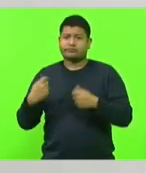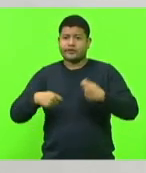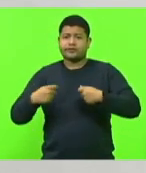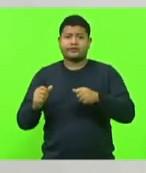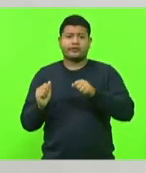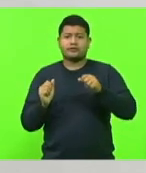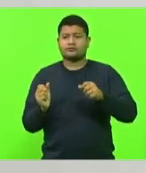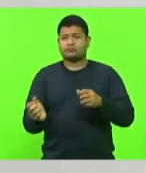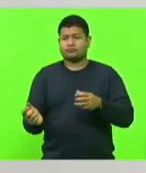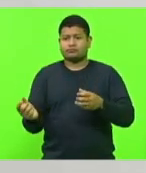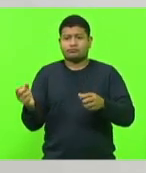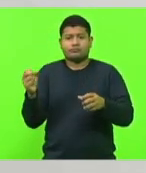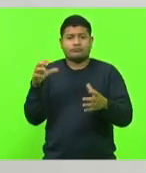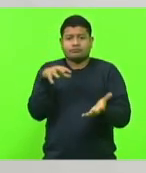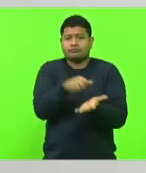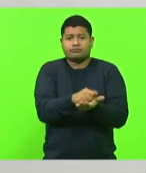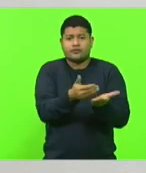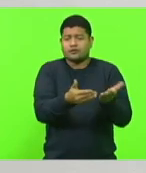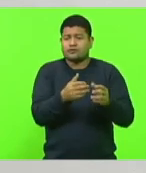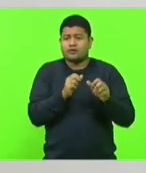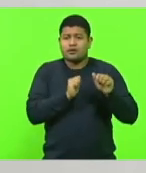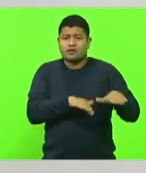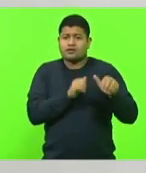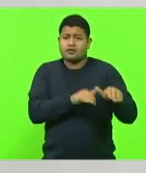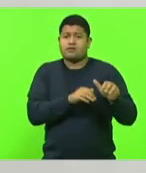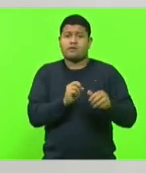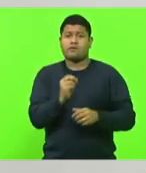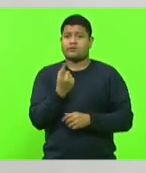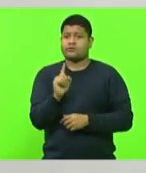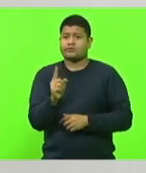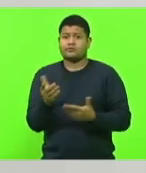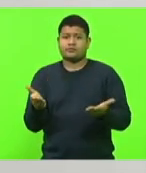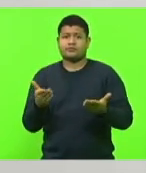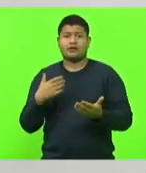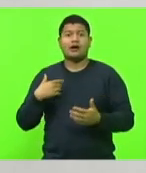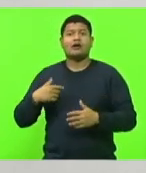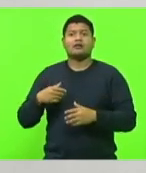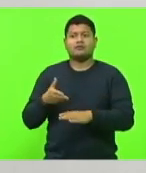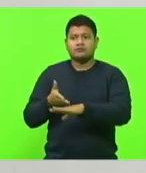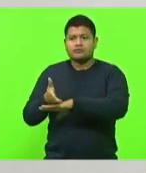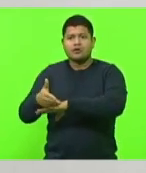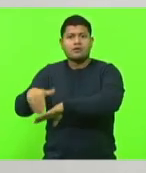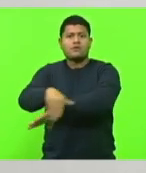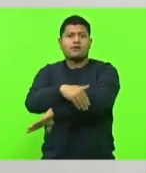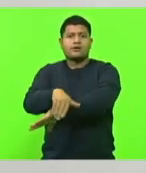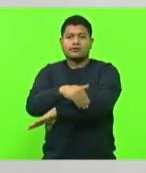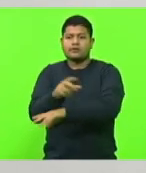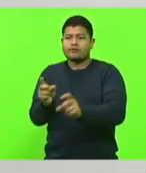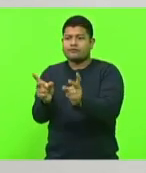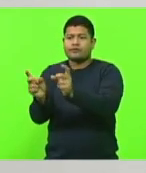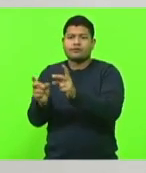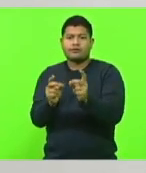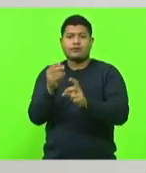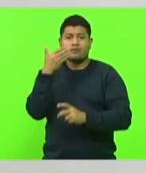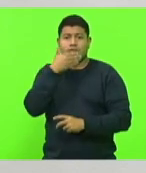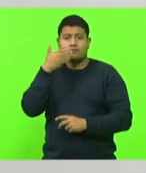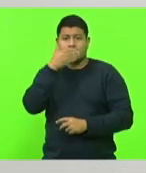Aí ele vai, no calçadão, vender bolacha recheada. E